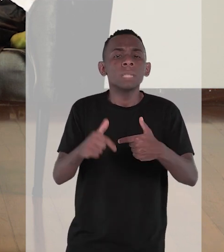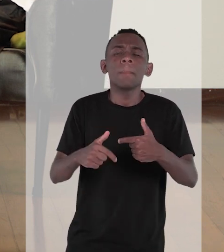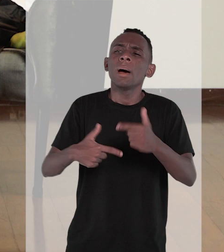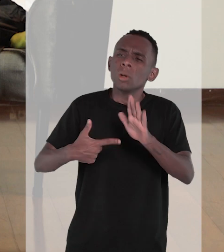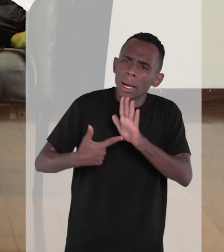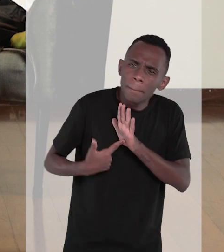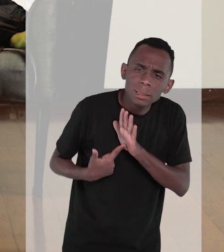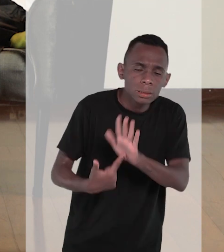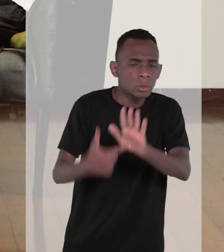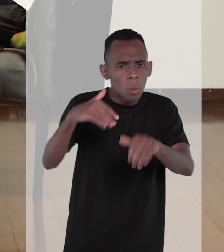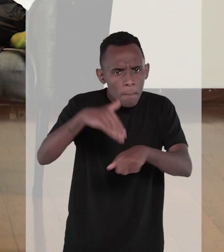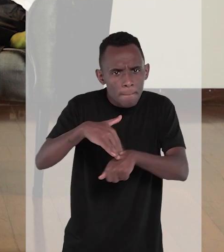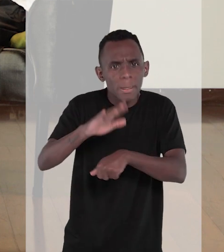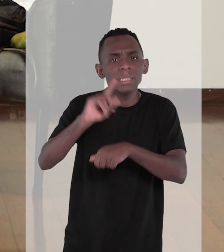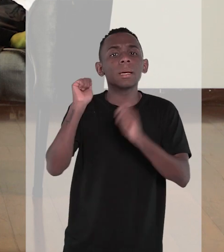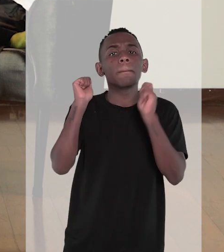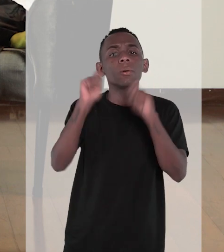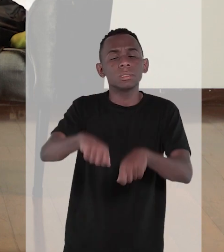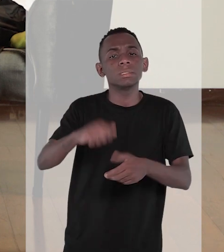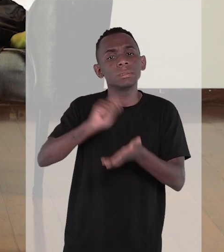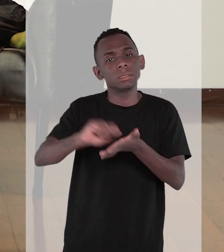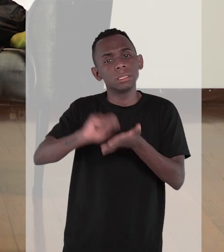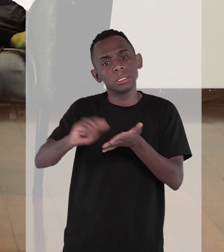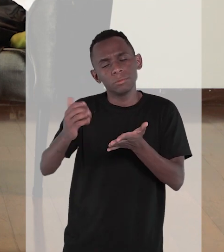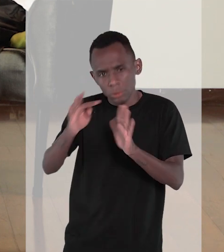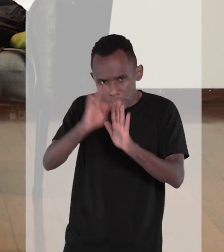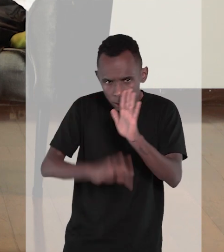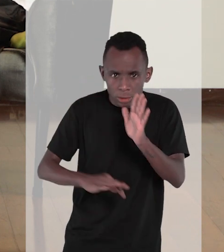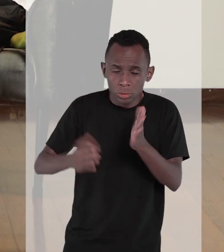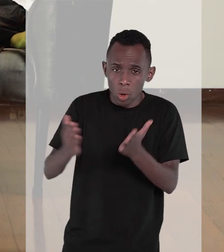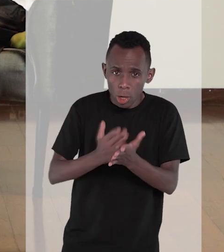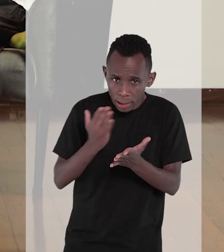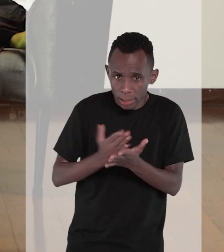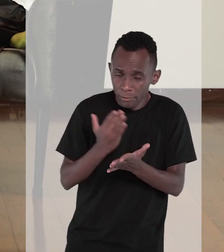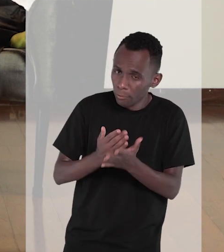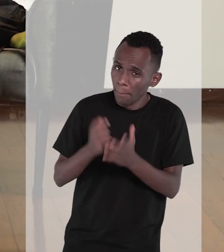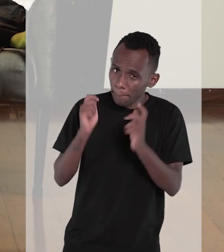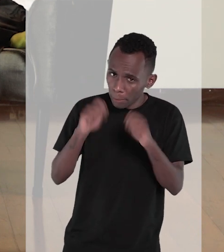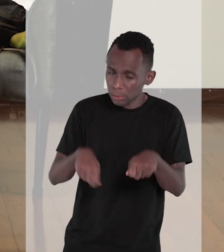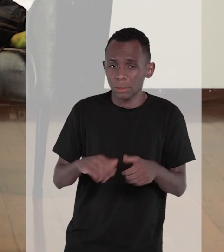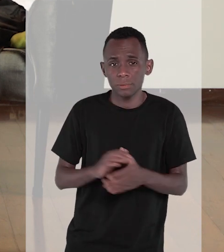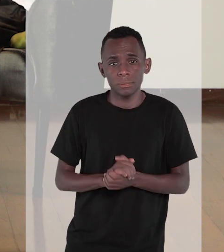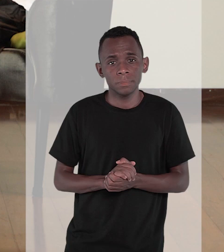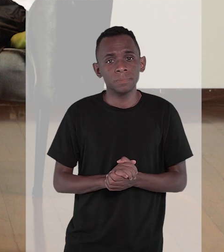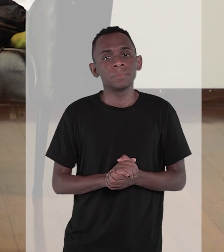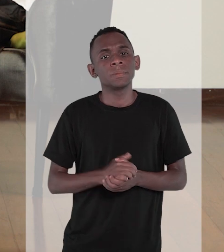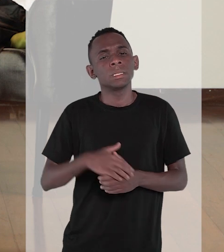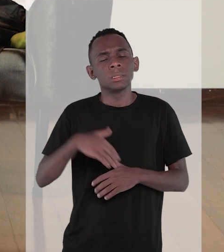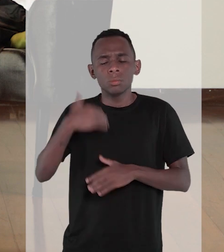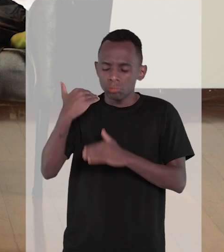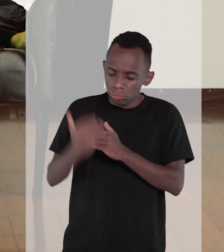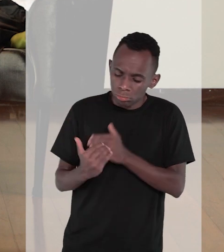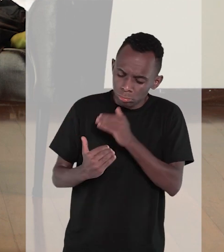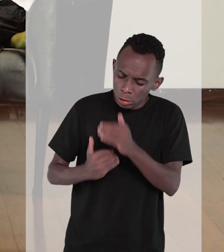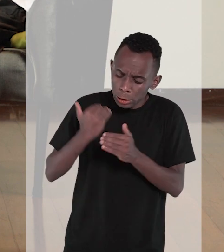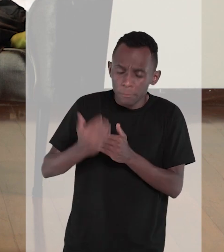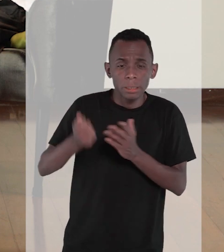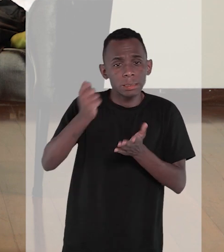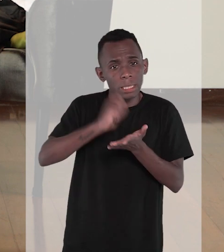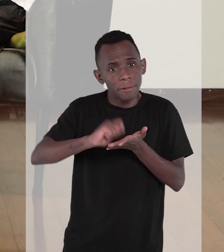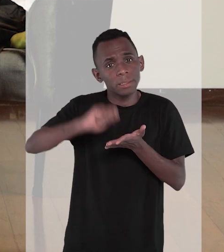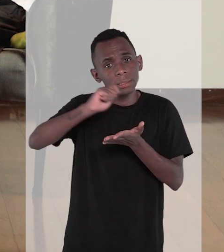livro. Então, ela me apontou algumas coisas, e eu fui, às vezes, remodelando umas, ou escrevendo